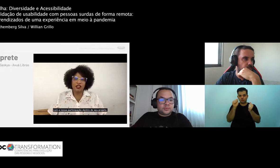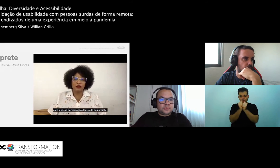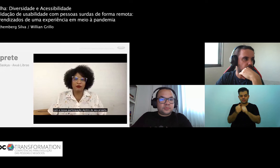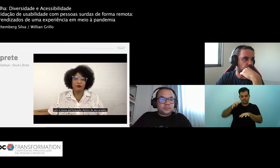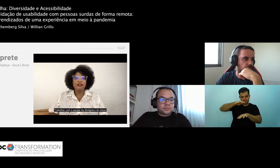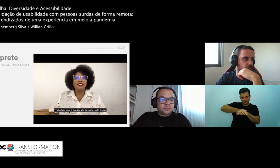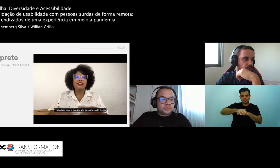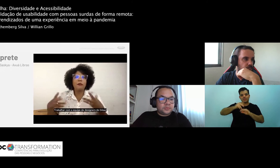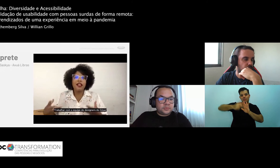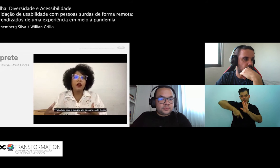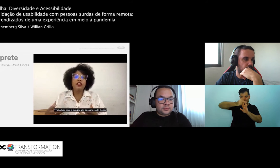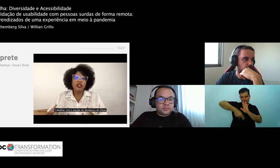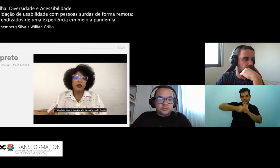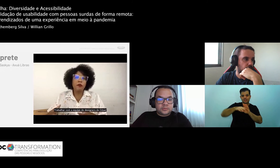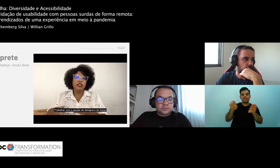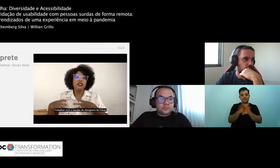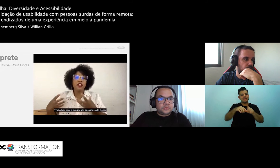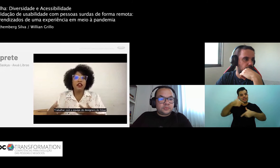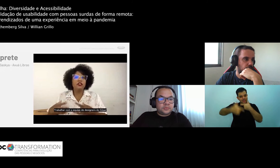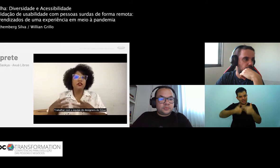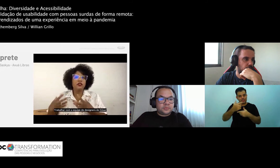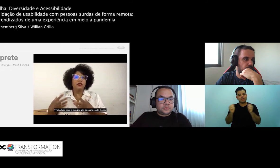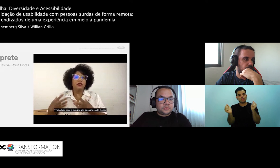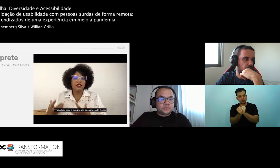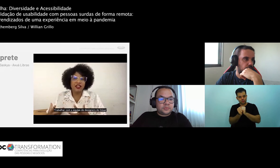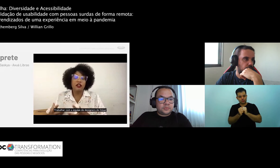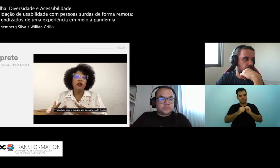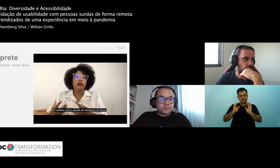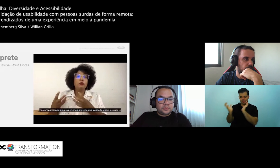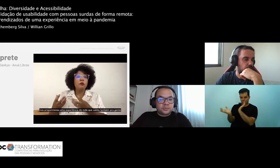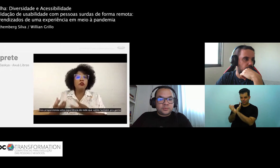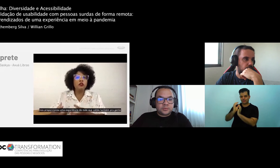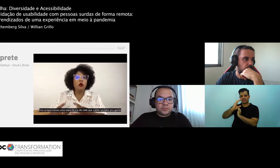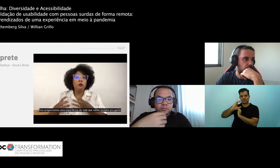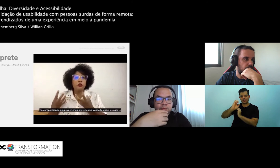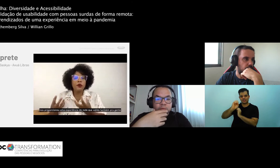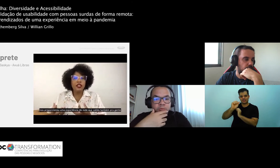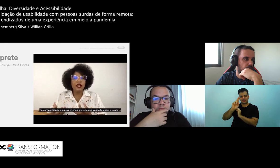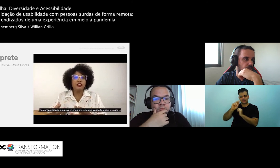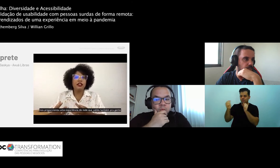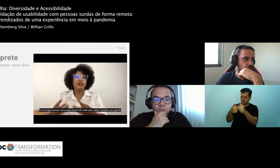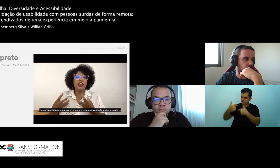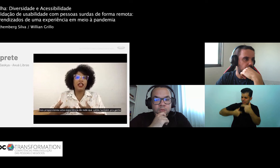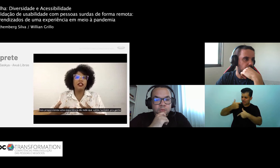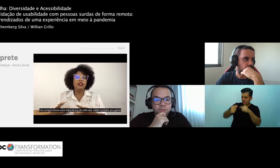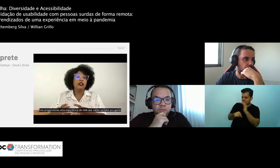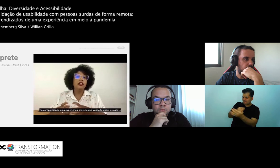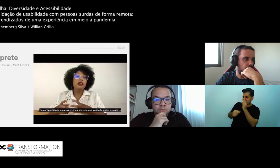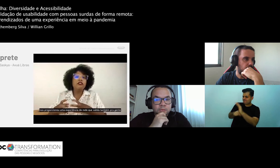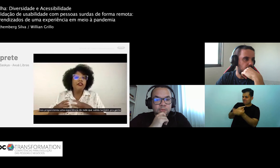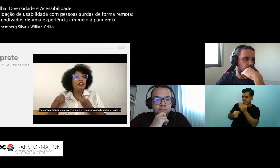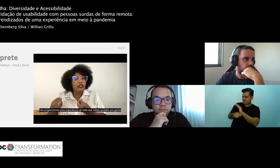seu projeto. Trabalhar com a equipe de designers do César nos proporcionou uma experiência de